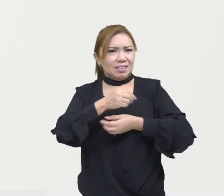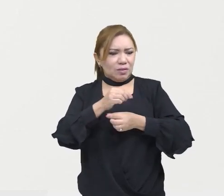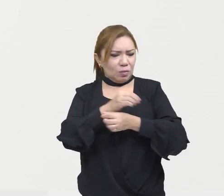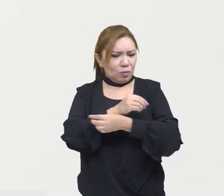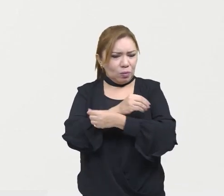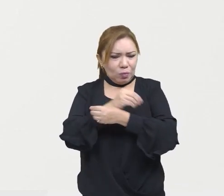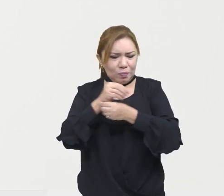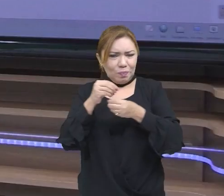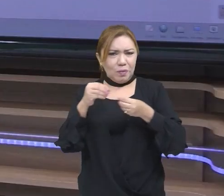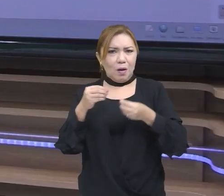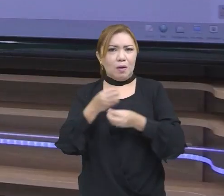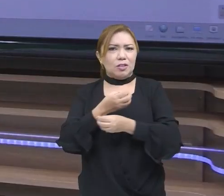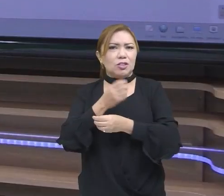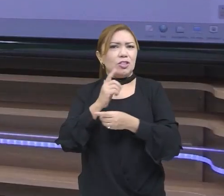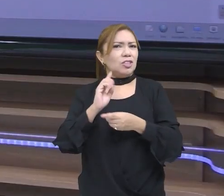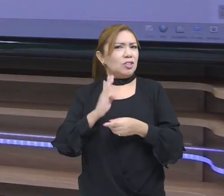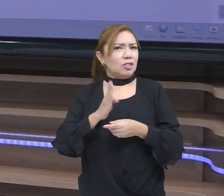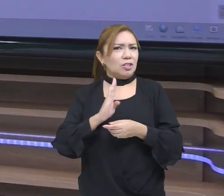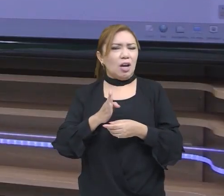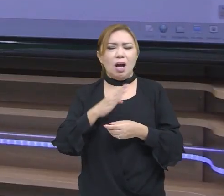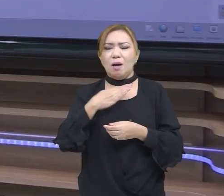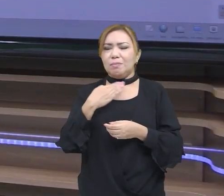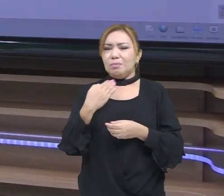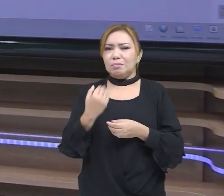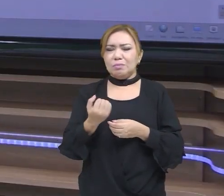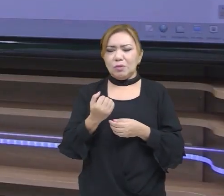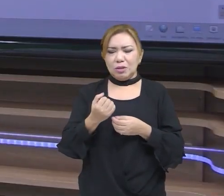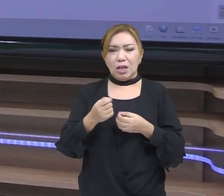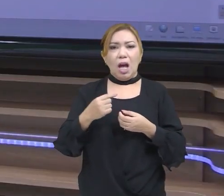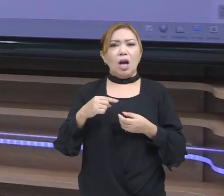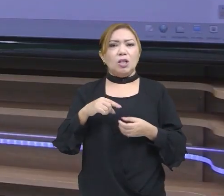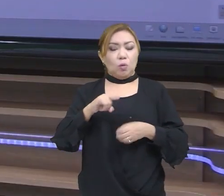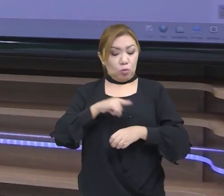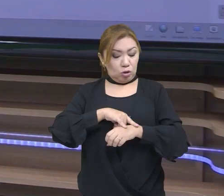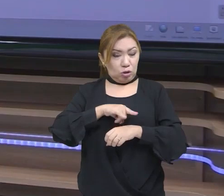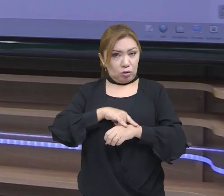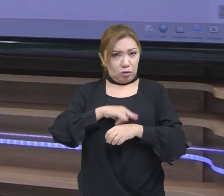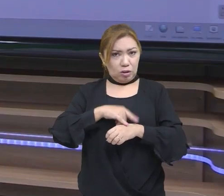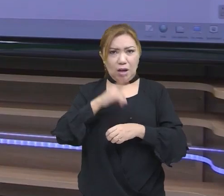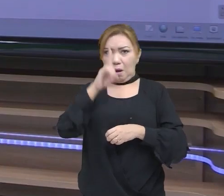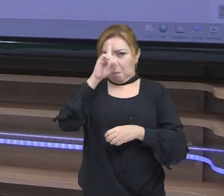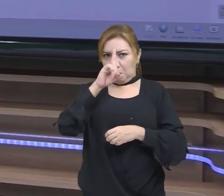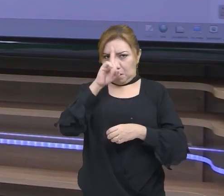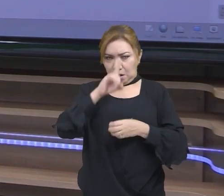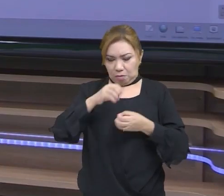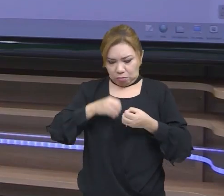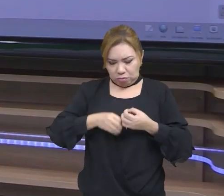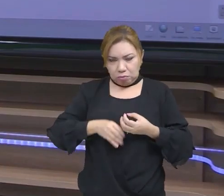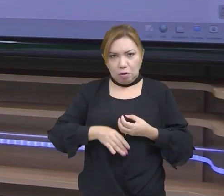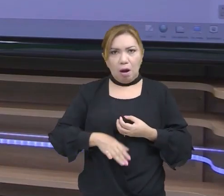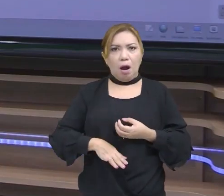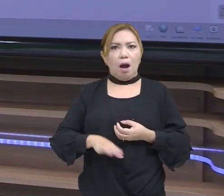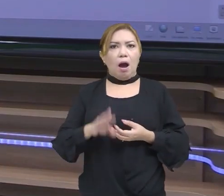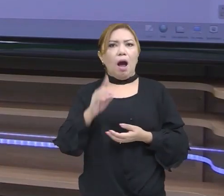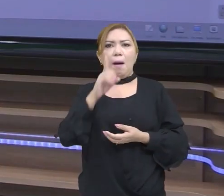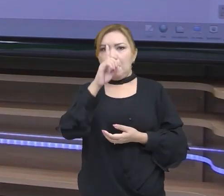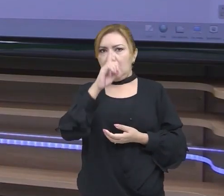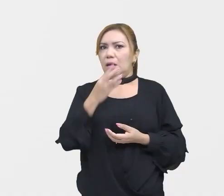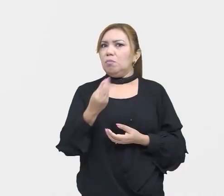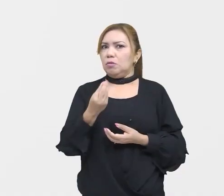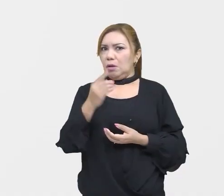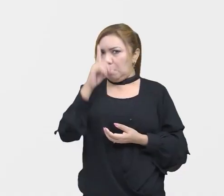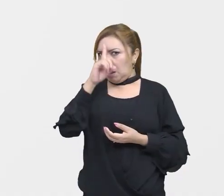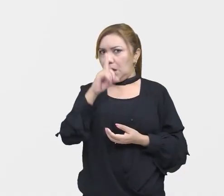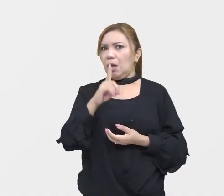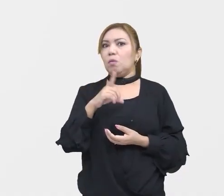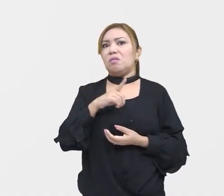aquele líquido ele fica amarelado. Quanto mais amarelo, mais ele está expelindo nutrientes